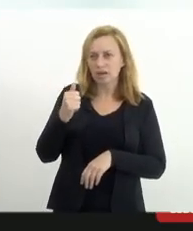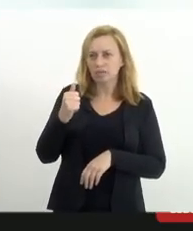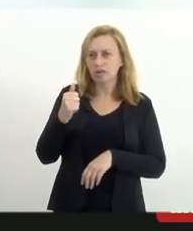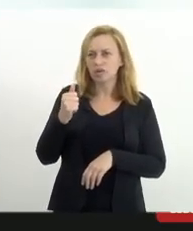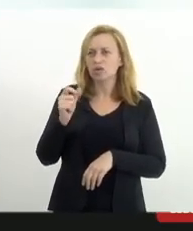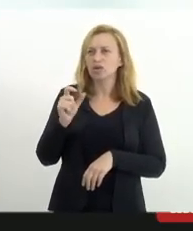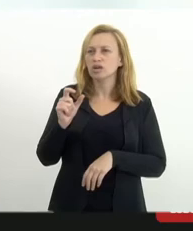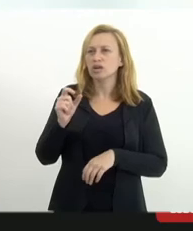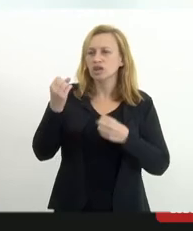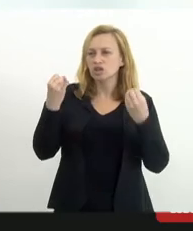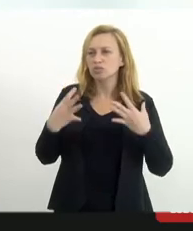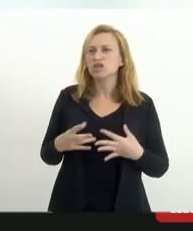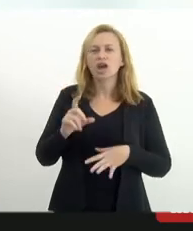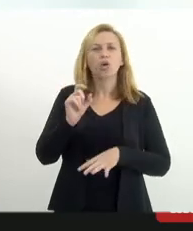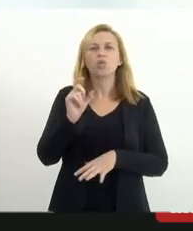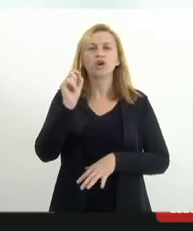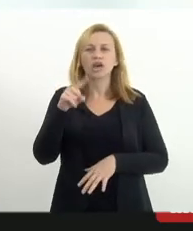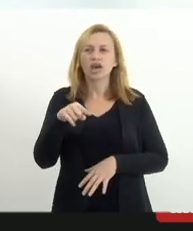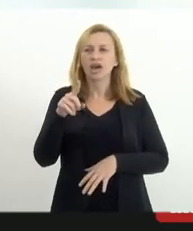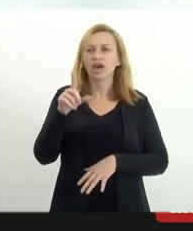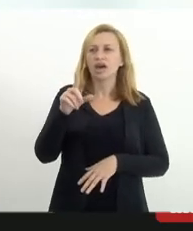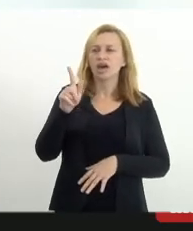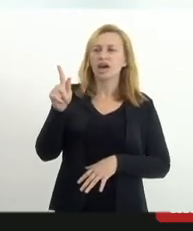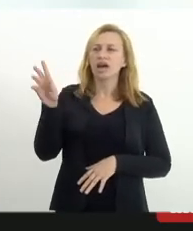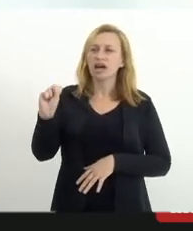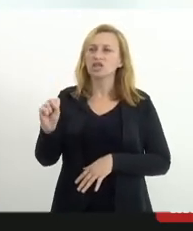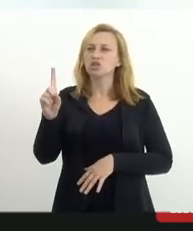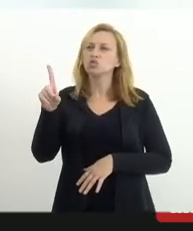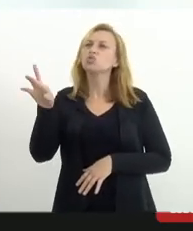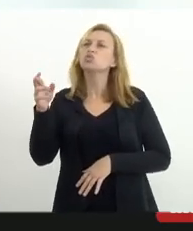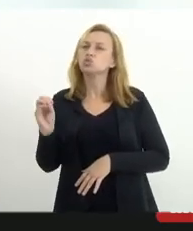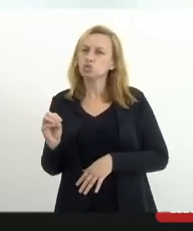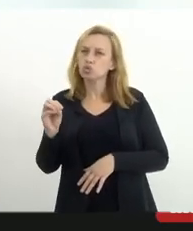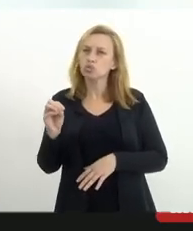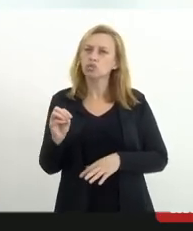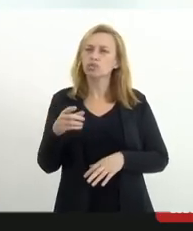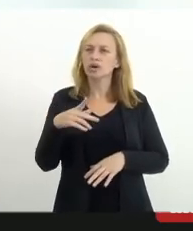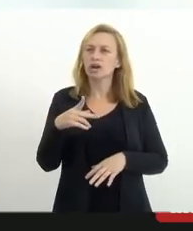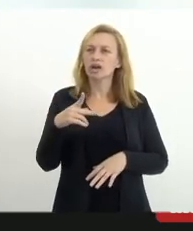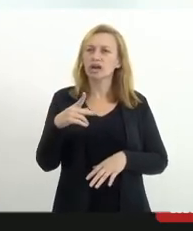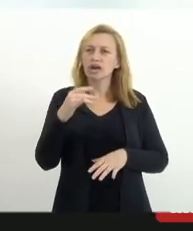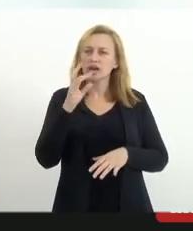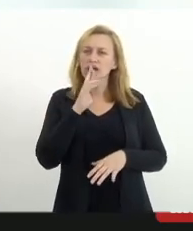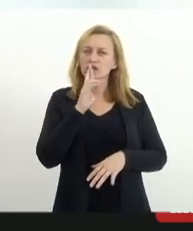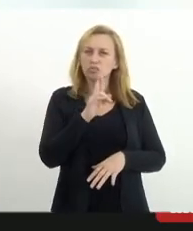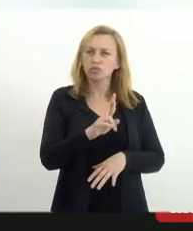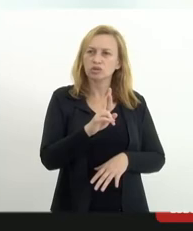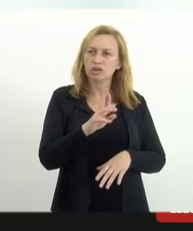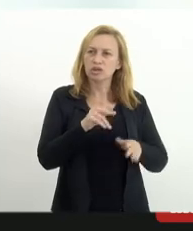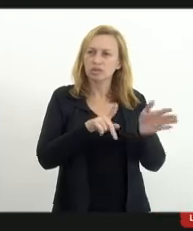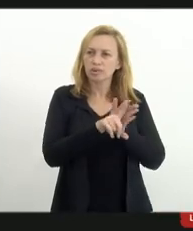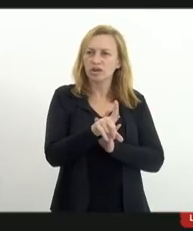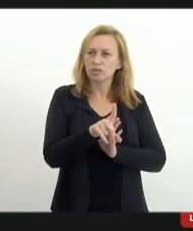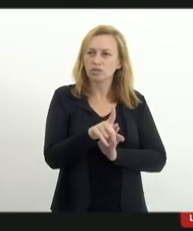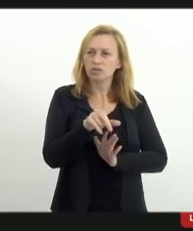lúbio, para atender aqui a questão levantada pelo doutor Luiz Cláudio.